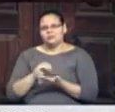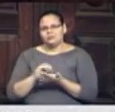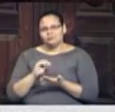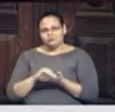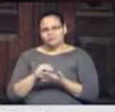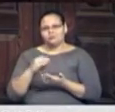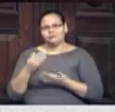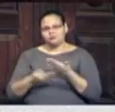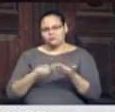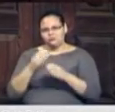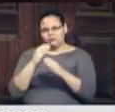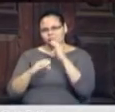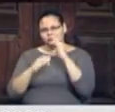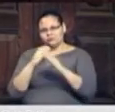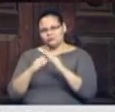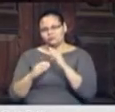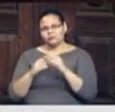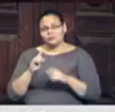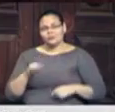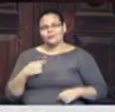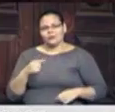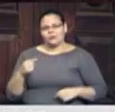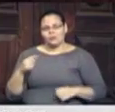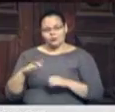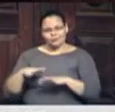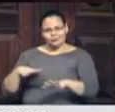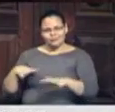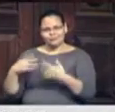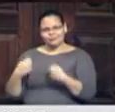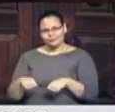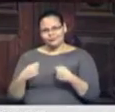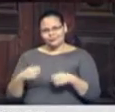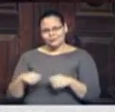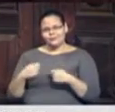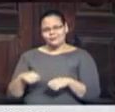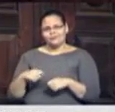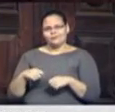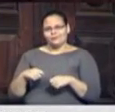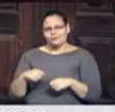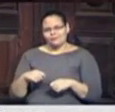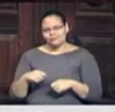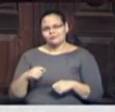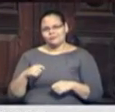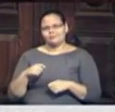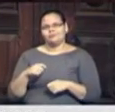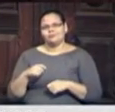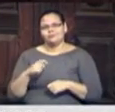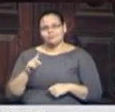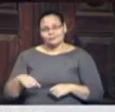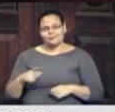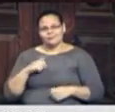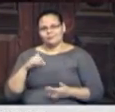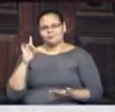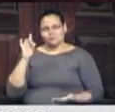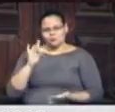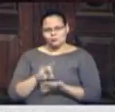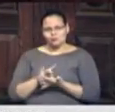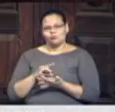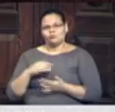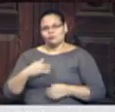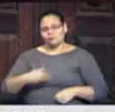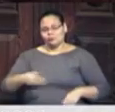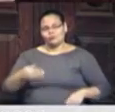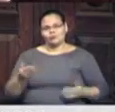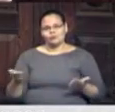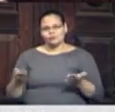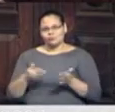as audiências públicas, é bom que se diga a verdade, as audiências públicas realizadas até